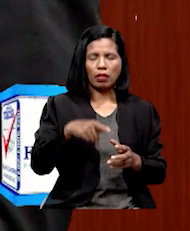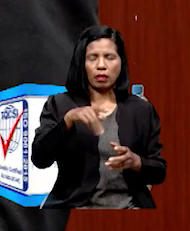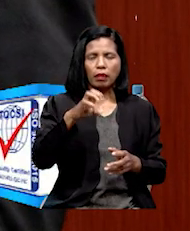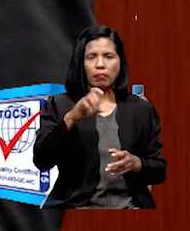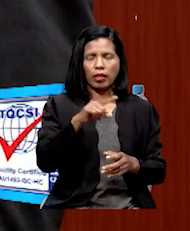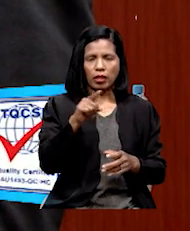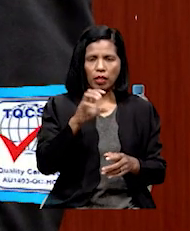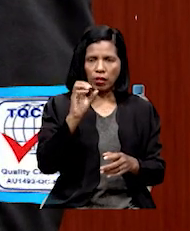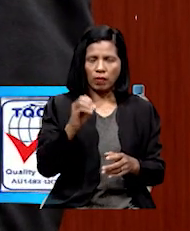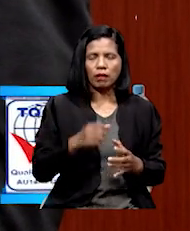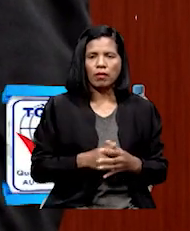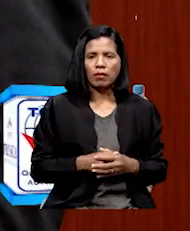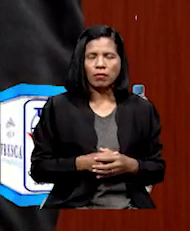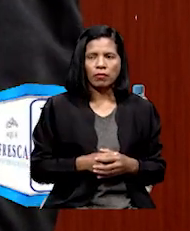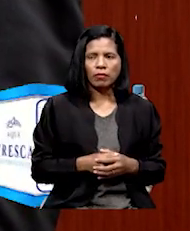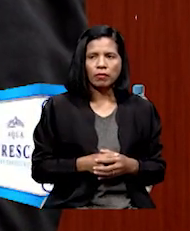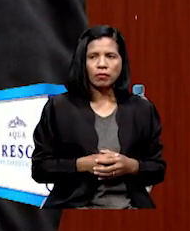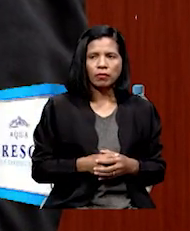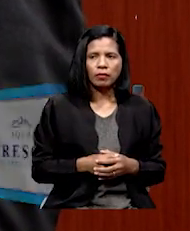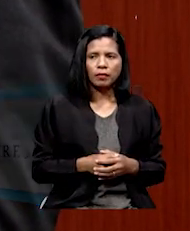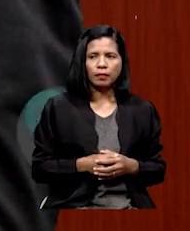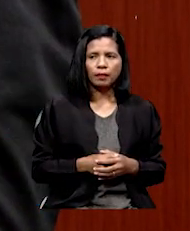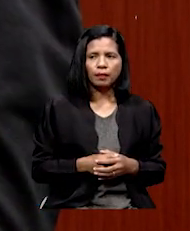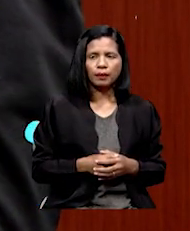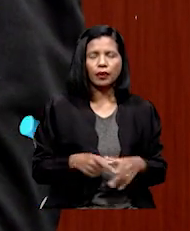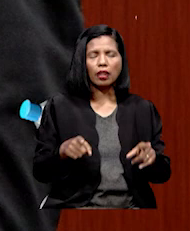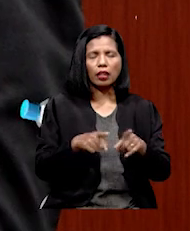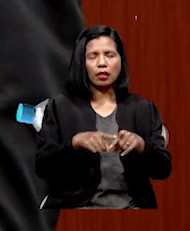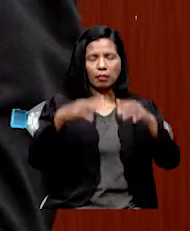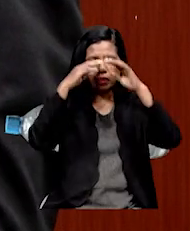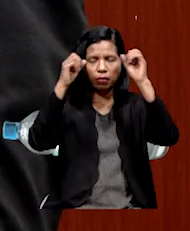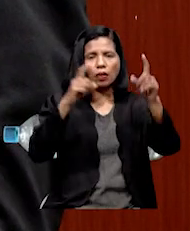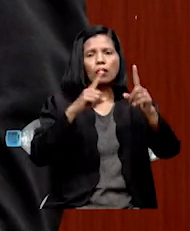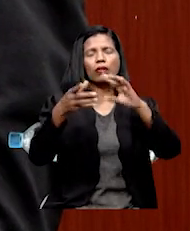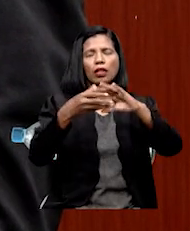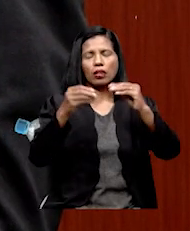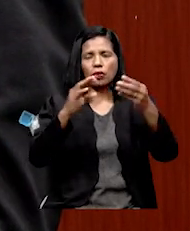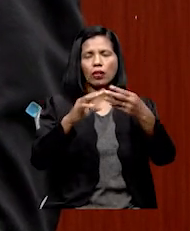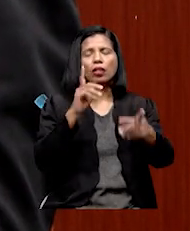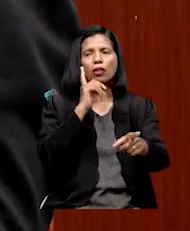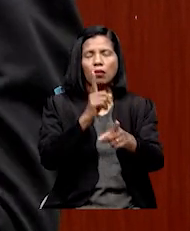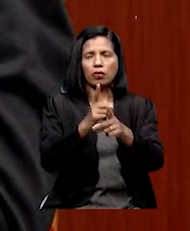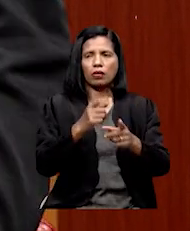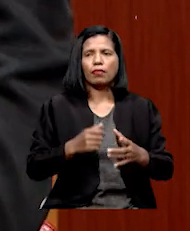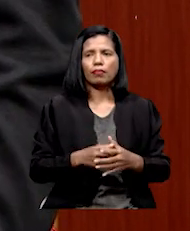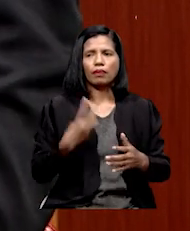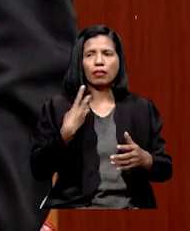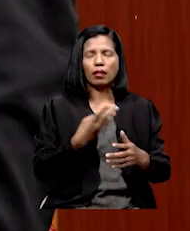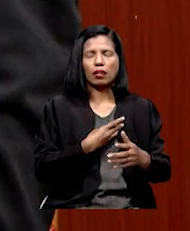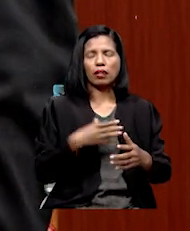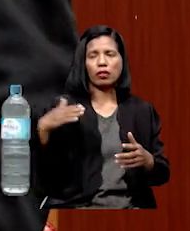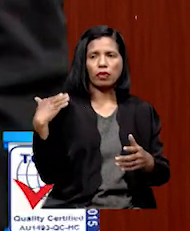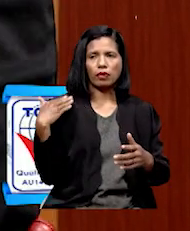ene se sai presidente ne atu mai conta historia claro ami ite sira be jera sam